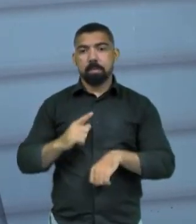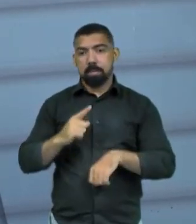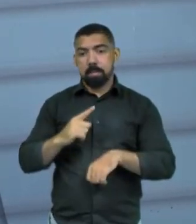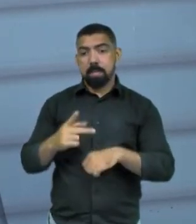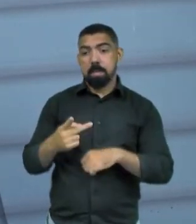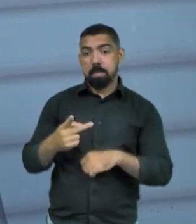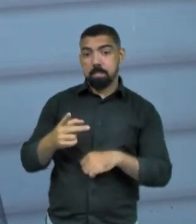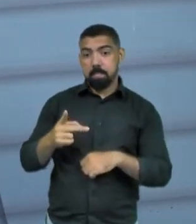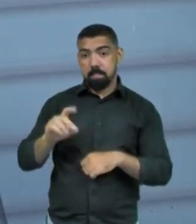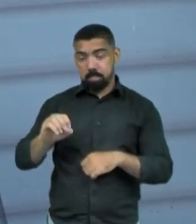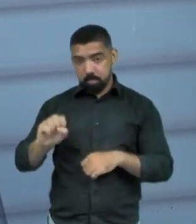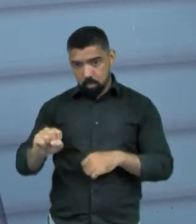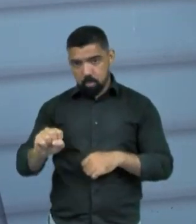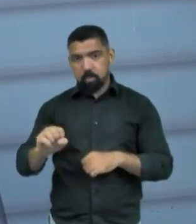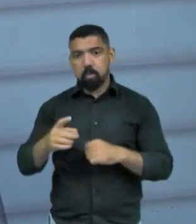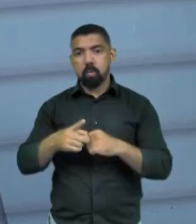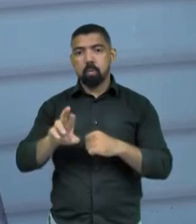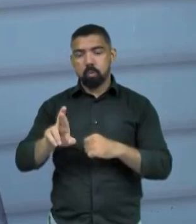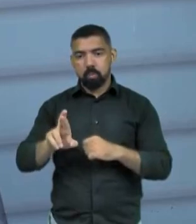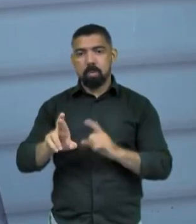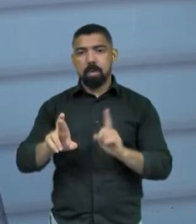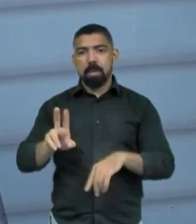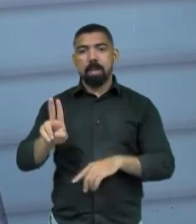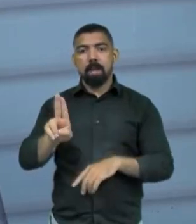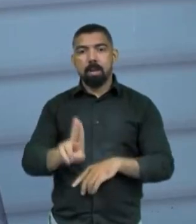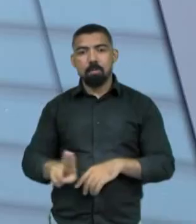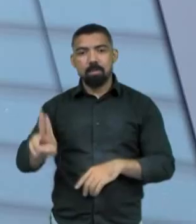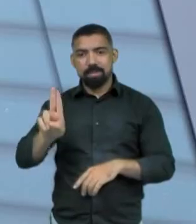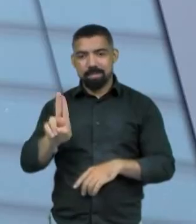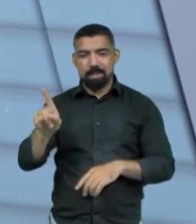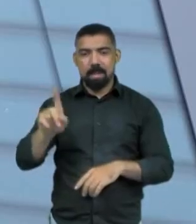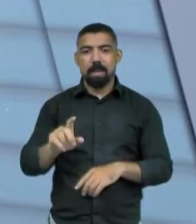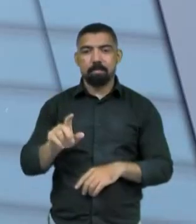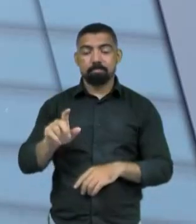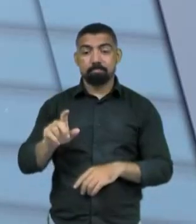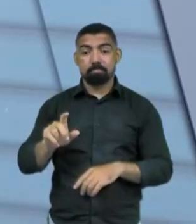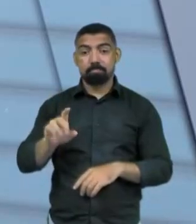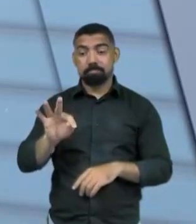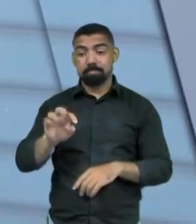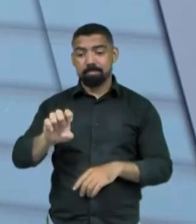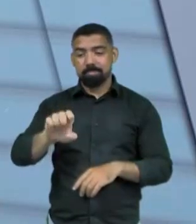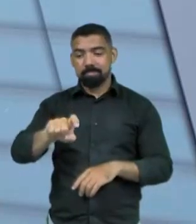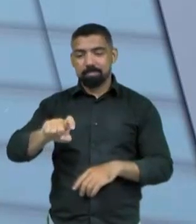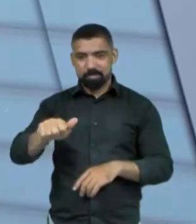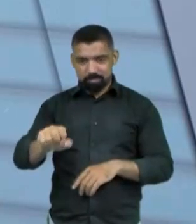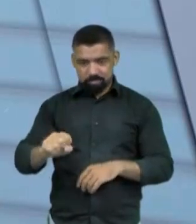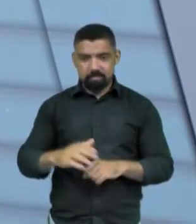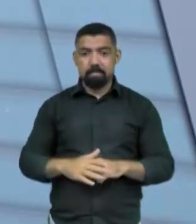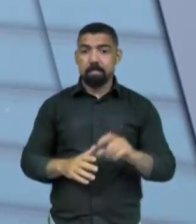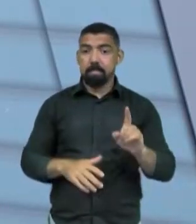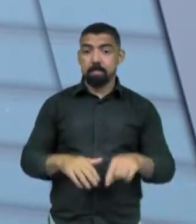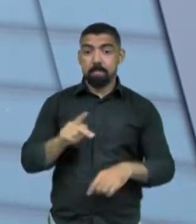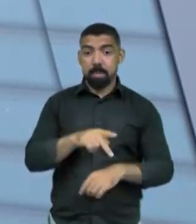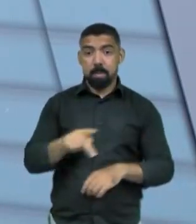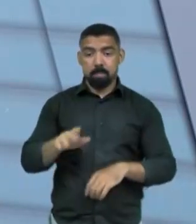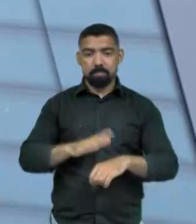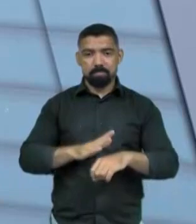pós-doutorado na Universidade do Texas, lá nos Estados Unidos. Ele é professor titular da Universidade Federal do Ceará e já